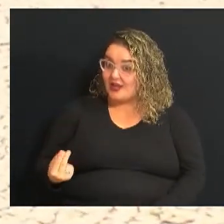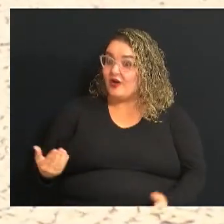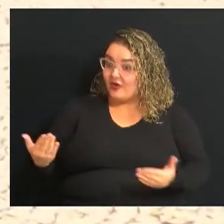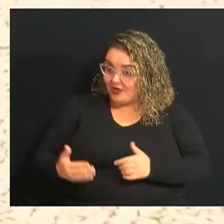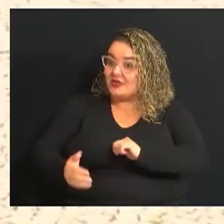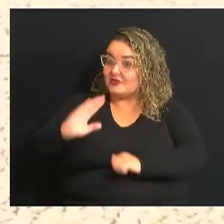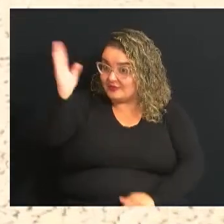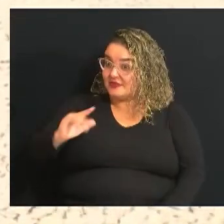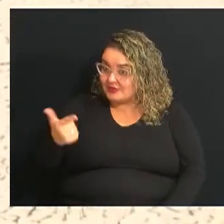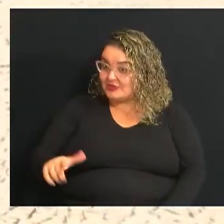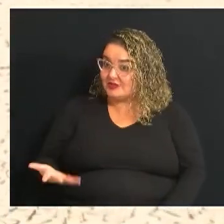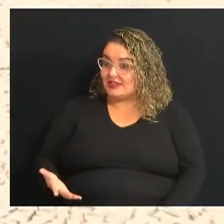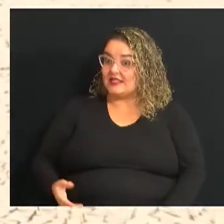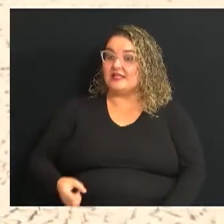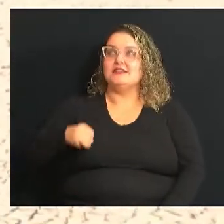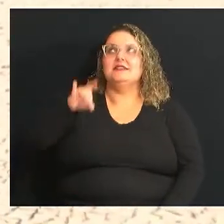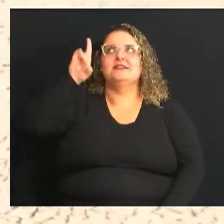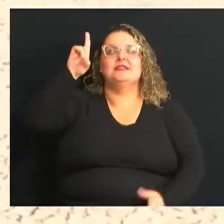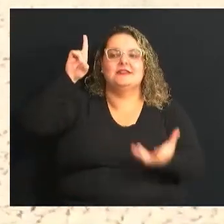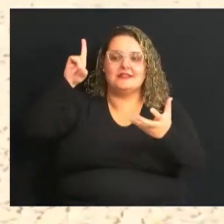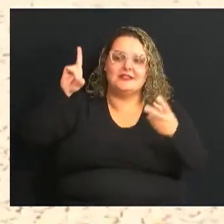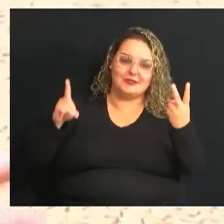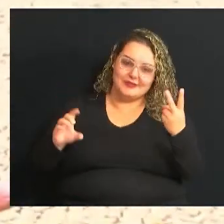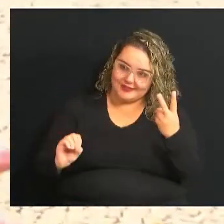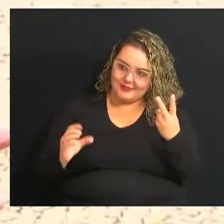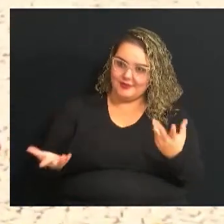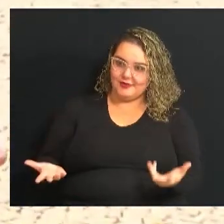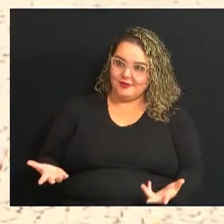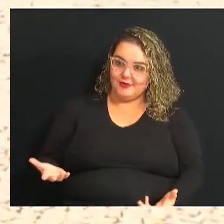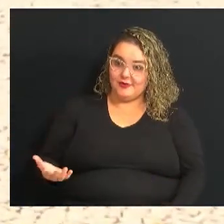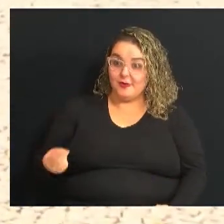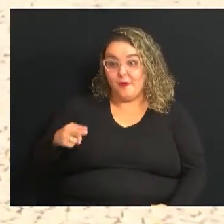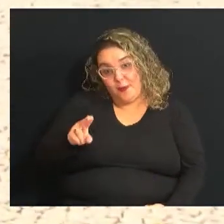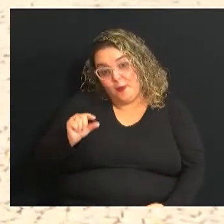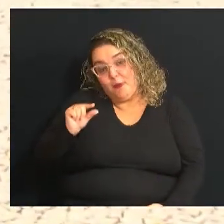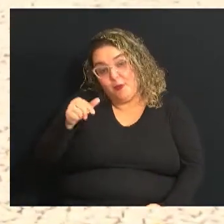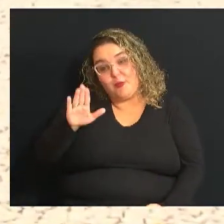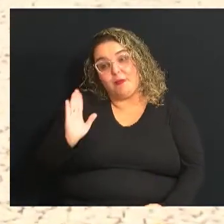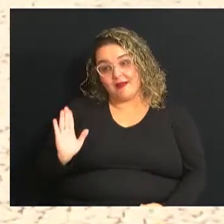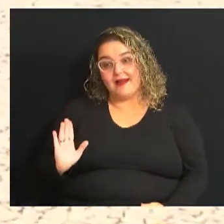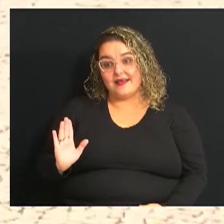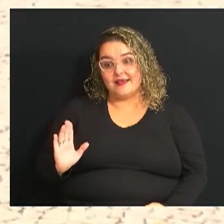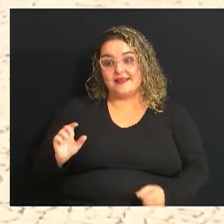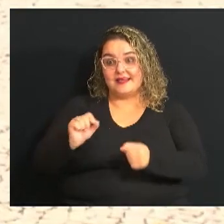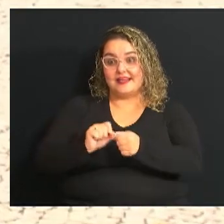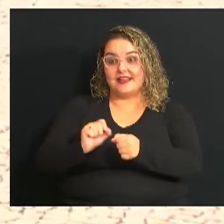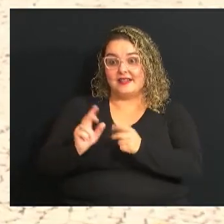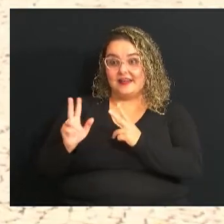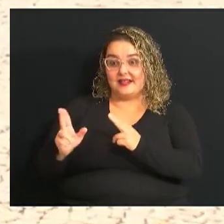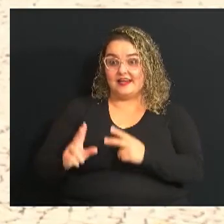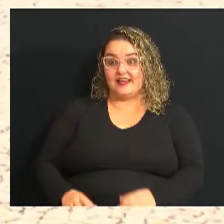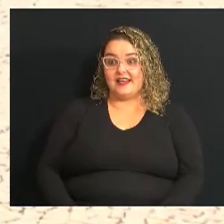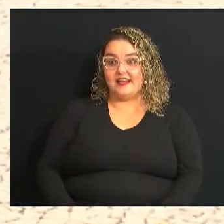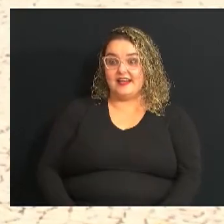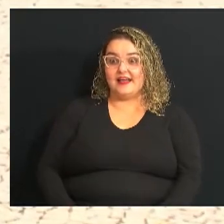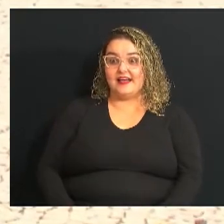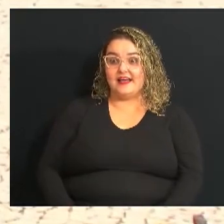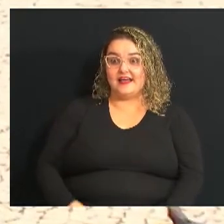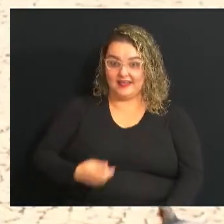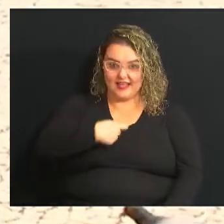Eu estou muito animado, viu? A expectativa é que o Brasil já ganha logo de goleada, né? E eu estou aqui acompanhando aqui